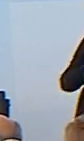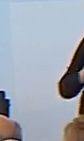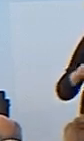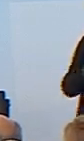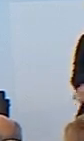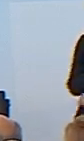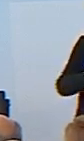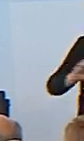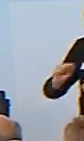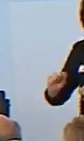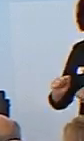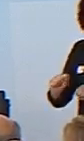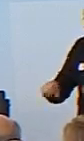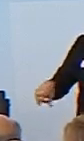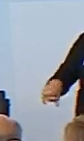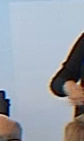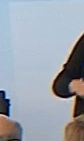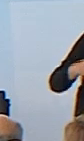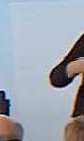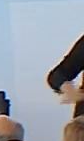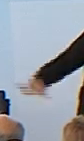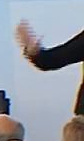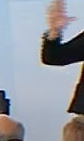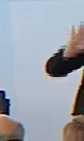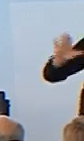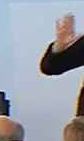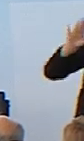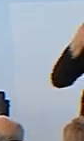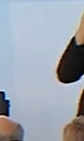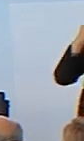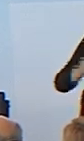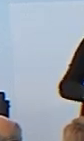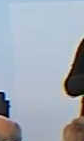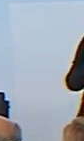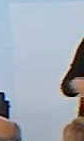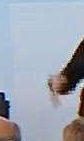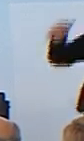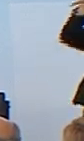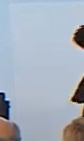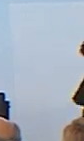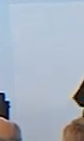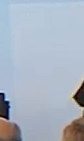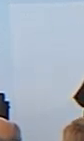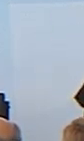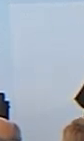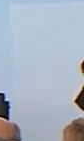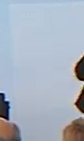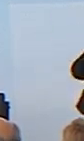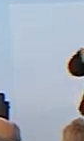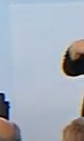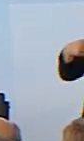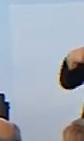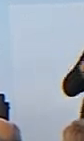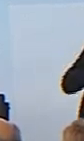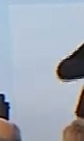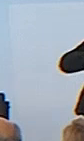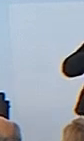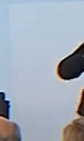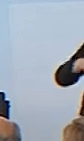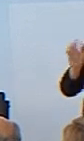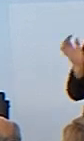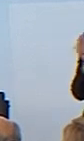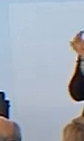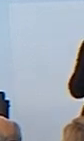Nacional de prefeitos para um processo de integração das administrações das equipes